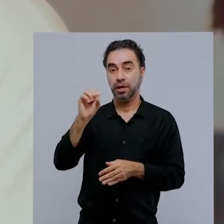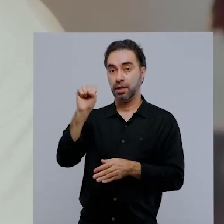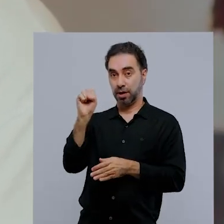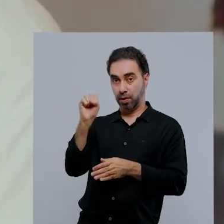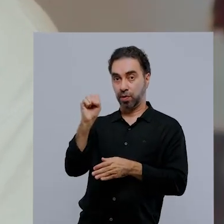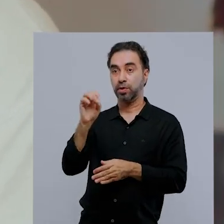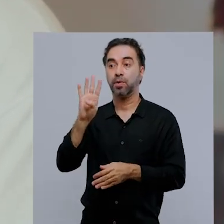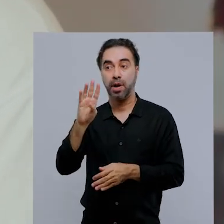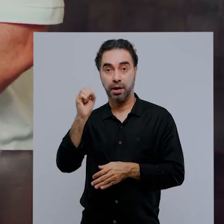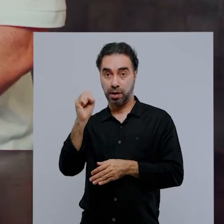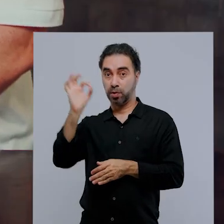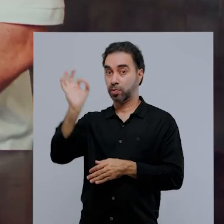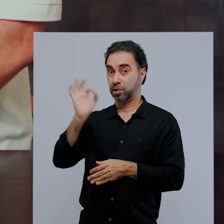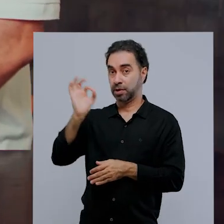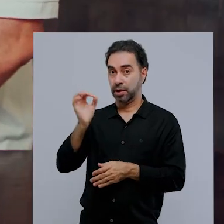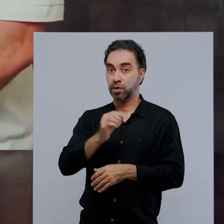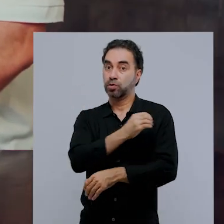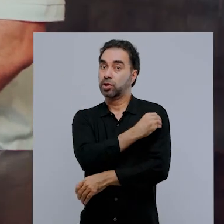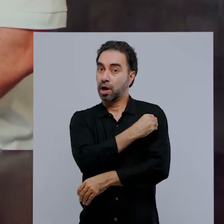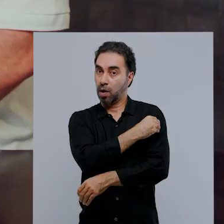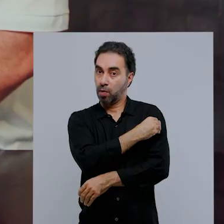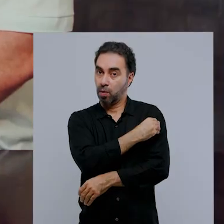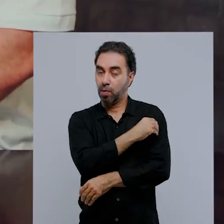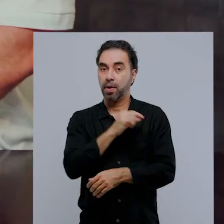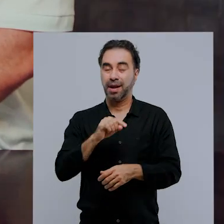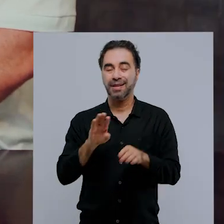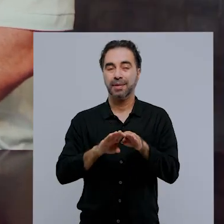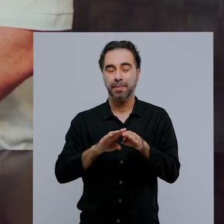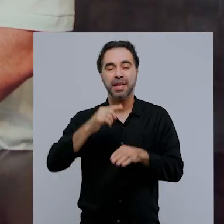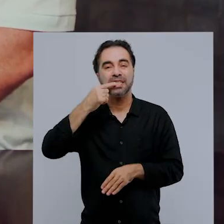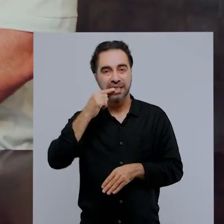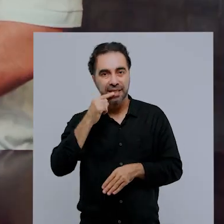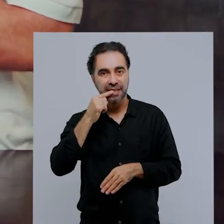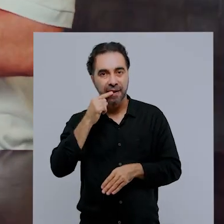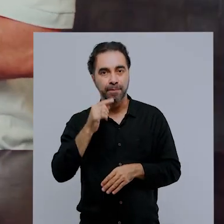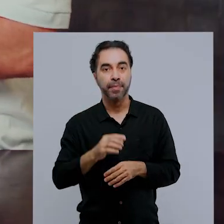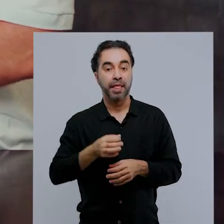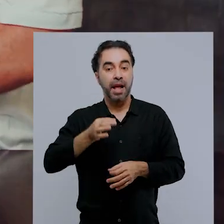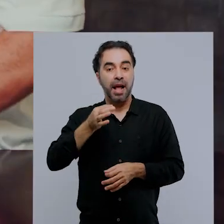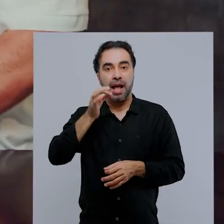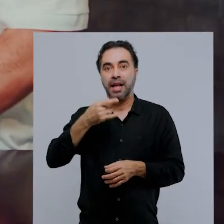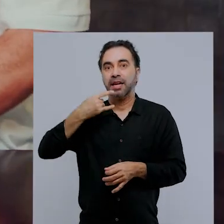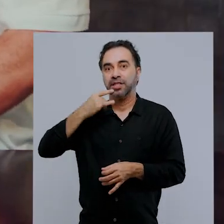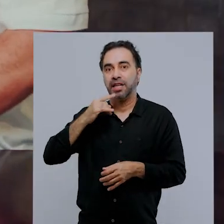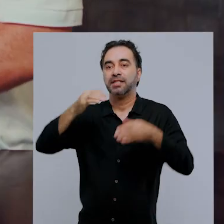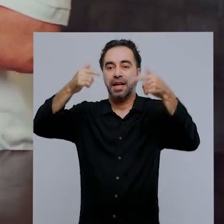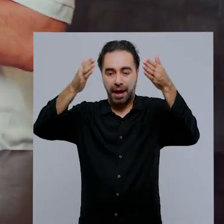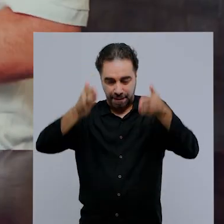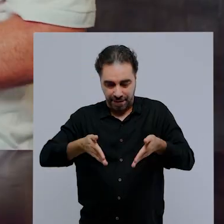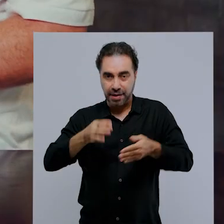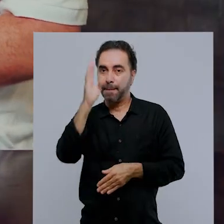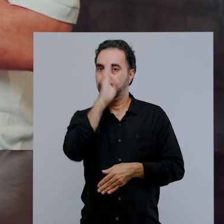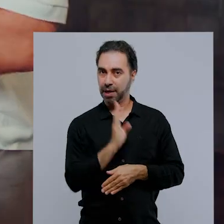de graduação alcoólica e do mosto fermentado de cana-de-açúcar. Cachaça é terroir Brasil, tá? Então para ser